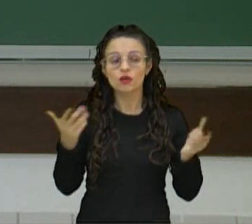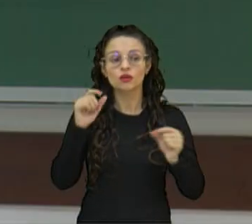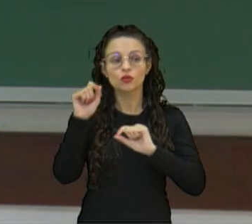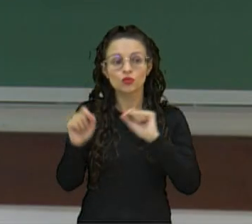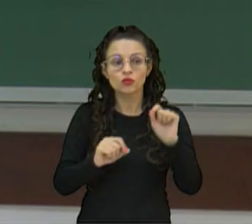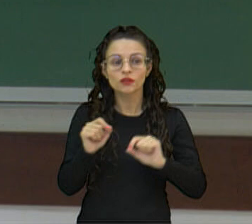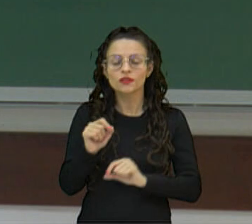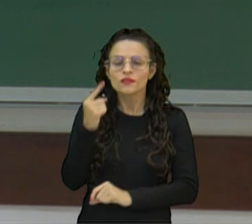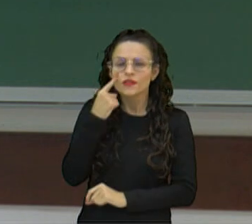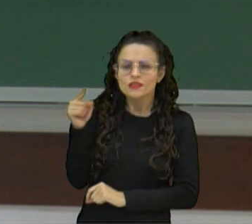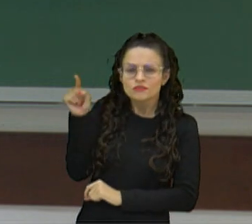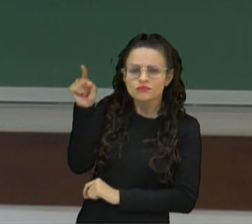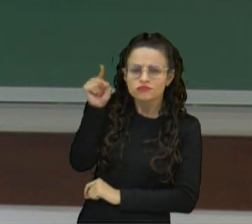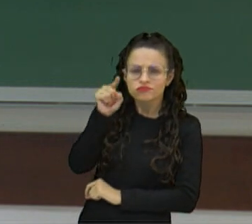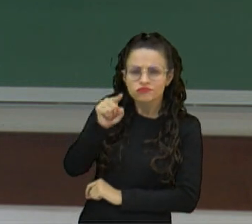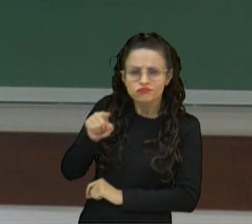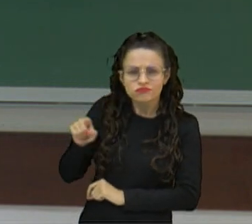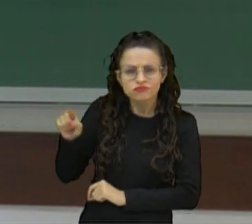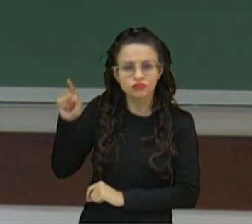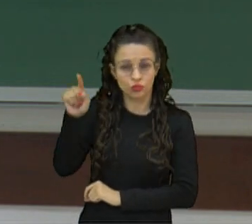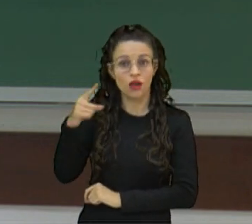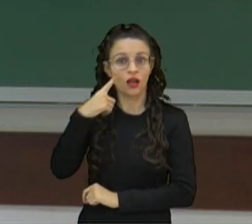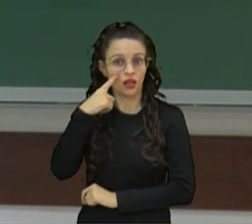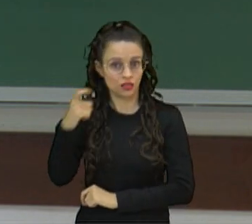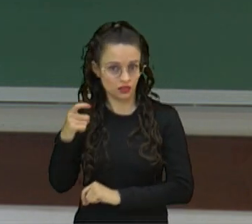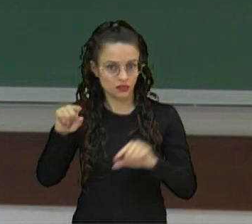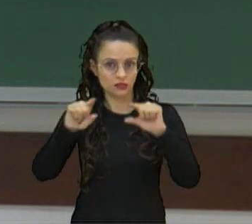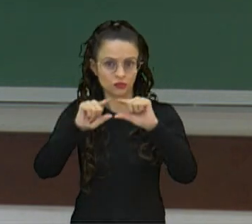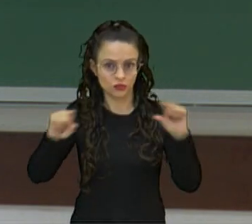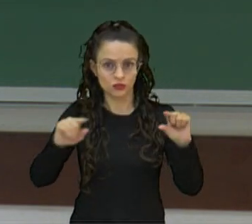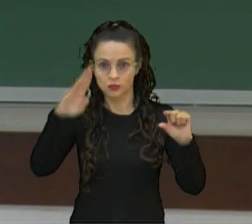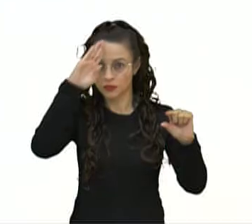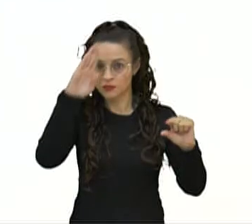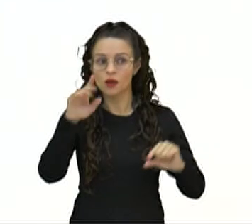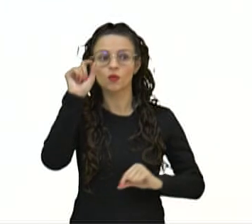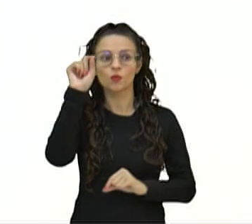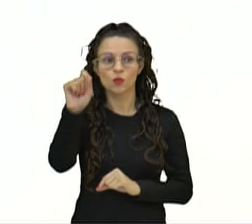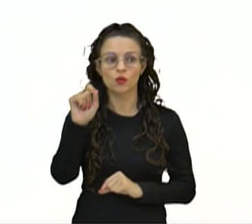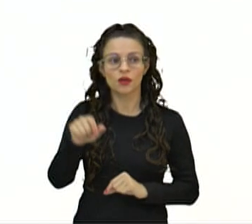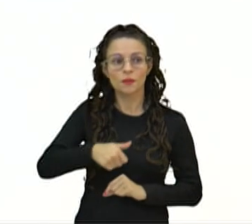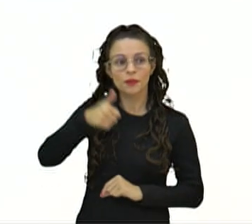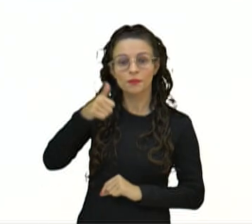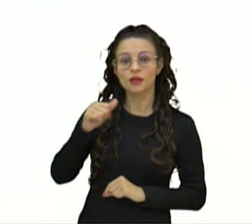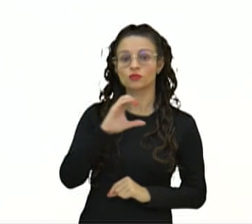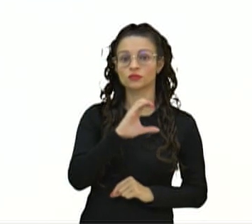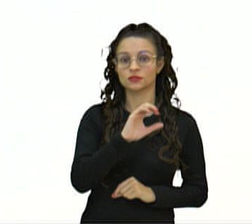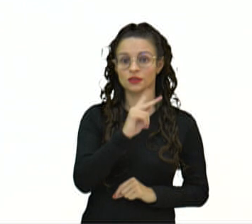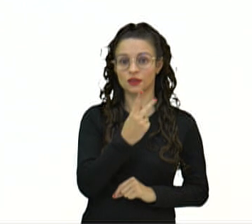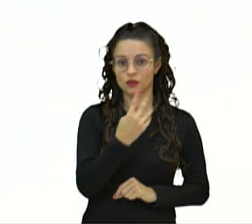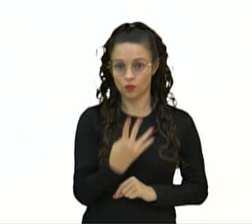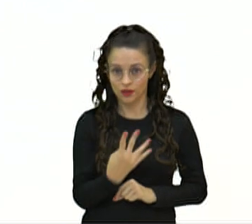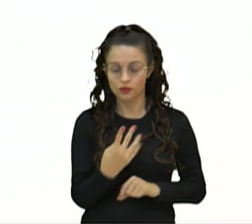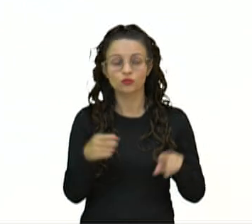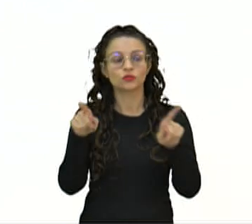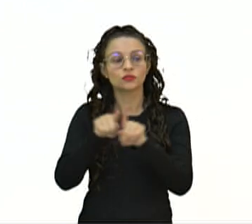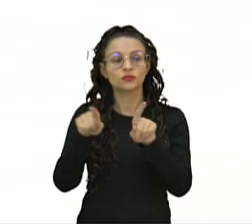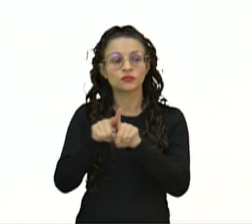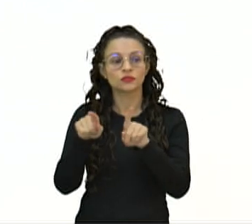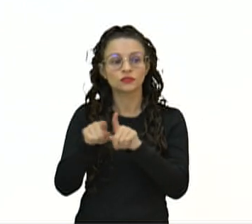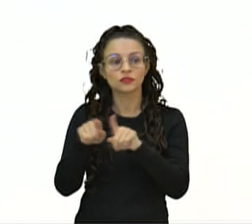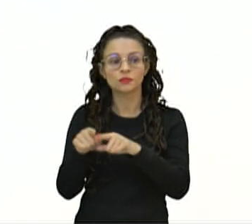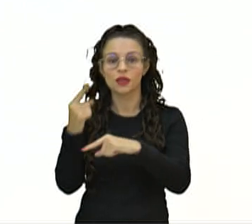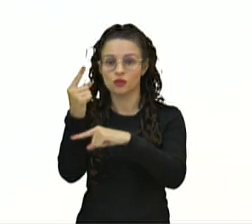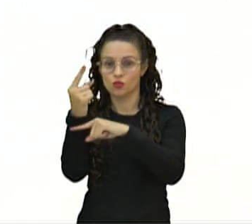os elementos que são de interesse da minha equação principal. O primeiro é o CH4, depois o meio